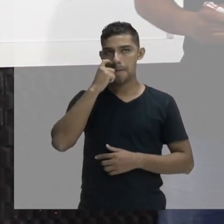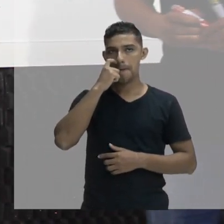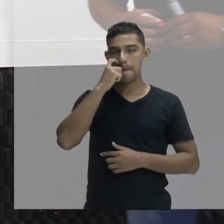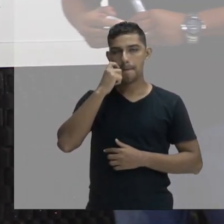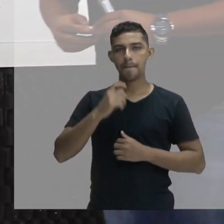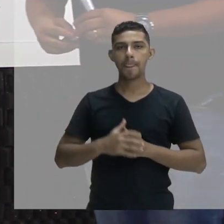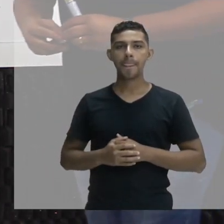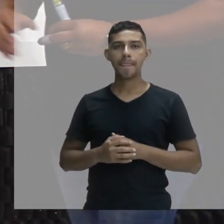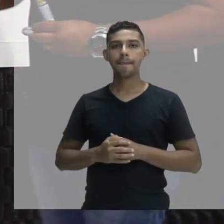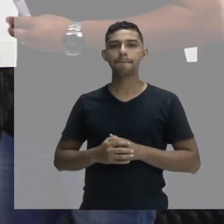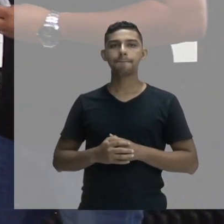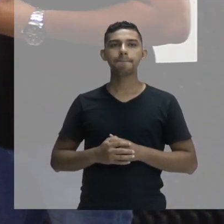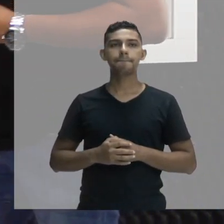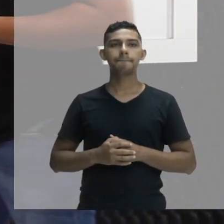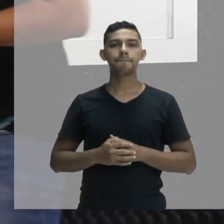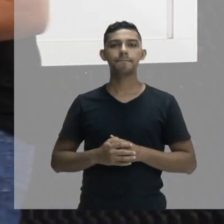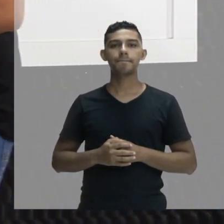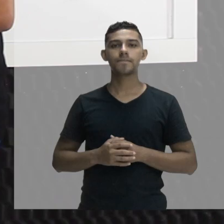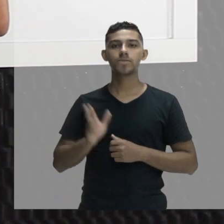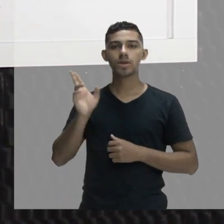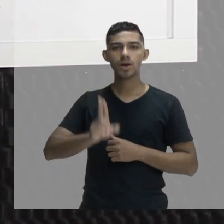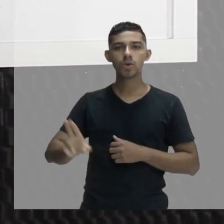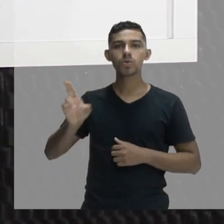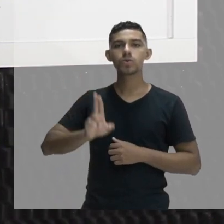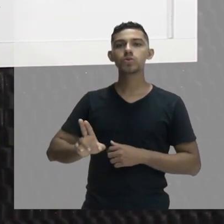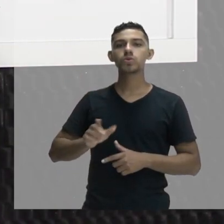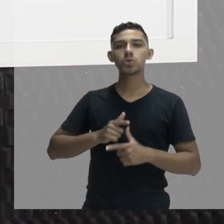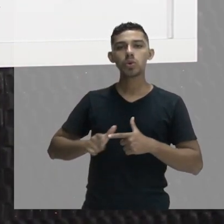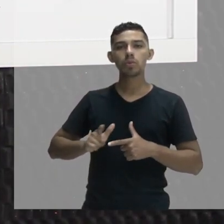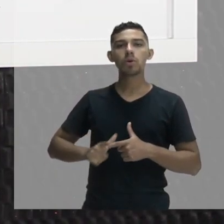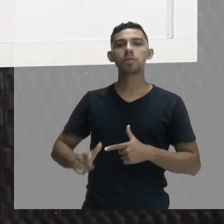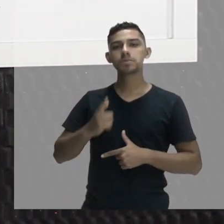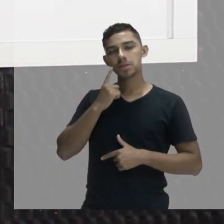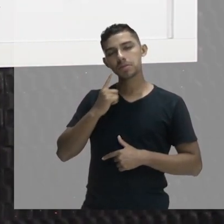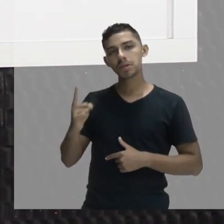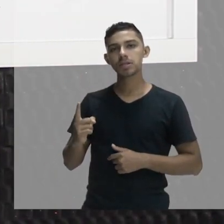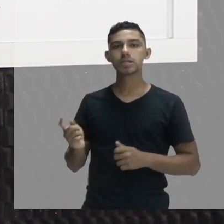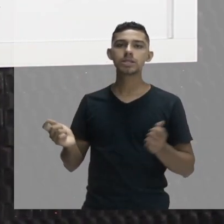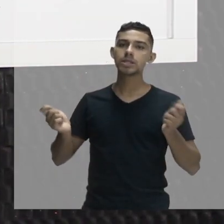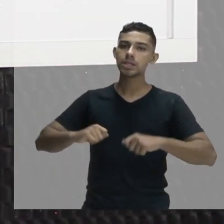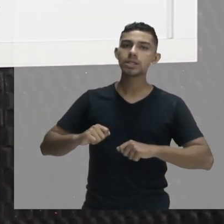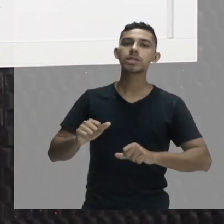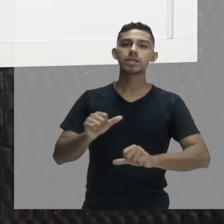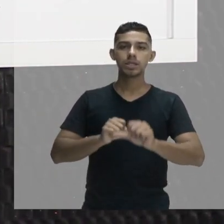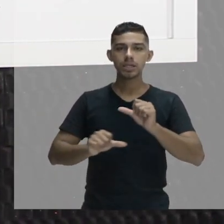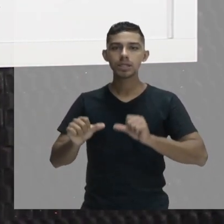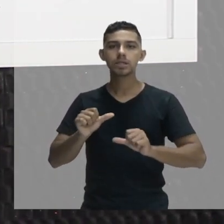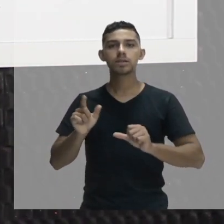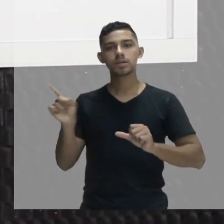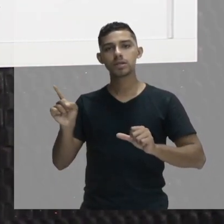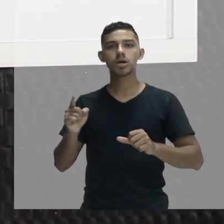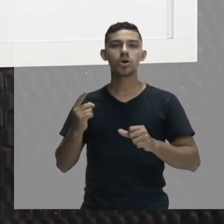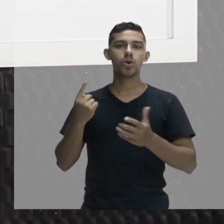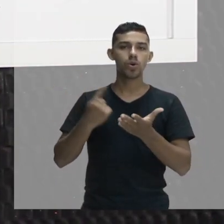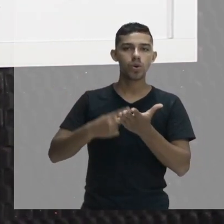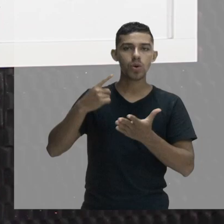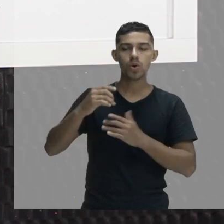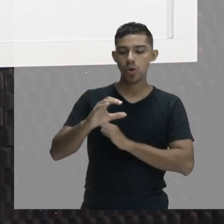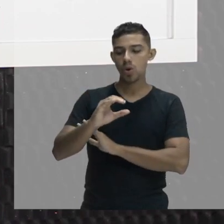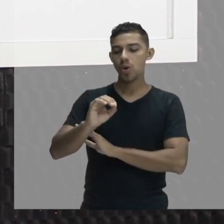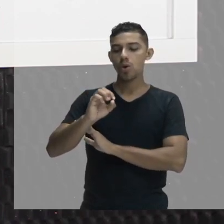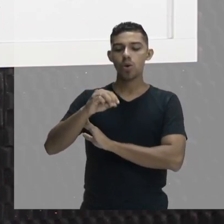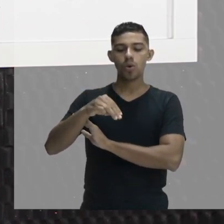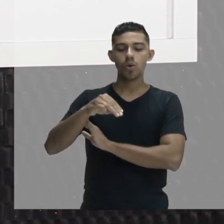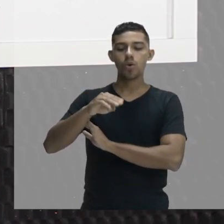7 fatorial. A gente usa esse elementozinho nos problemas, nas fórmulas envolvendo arranjo e também combinação,